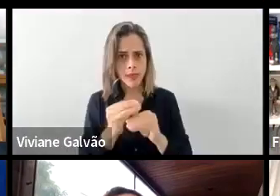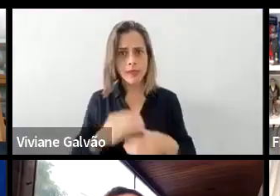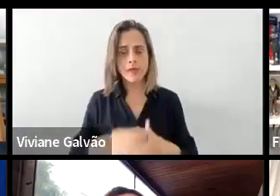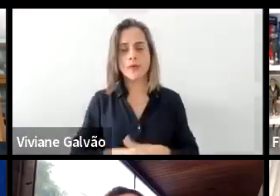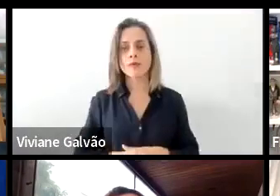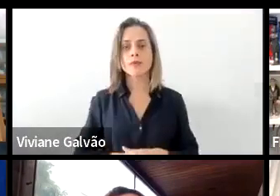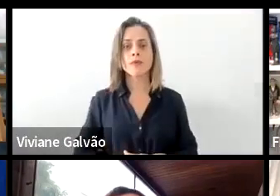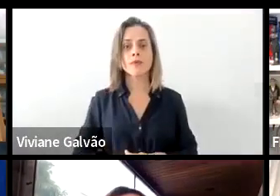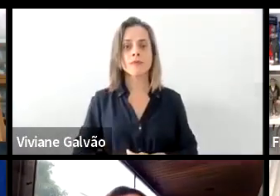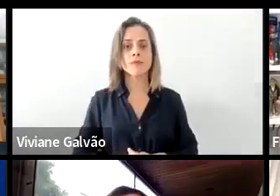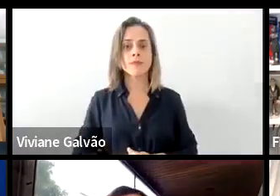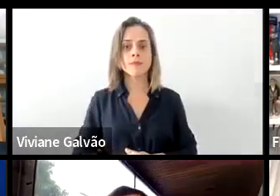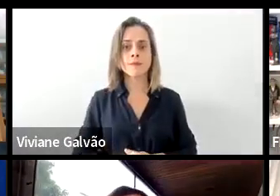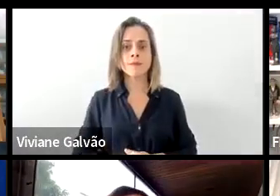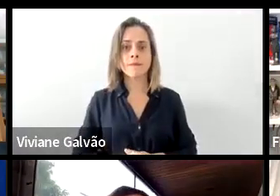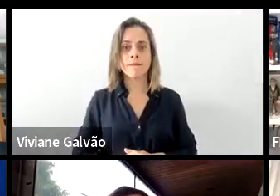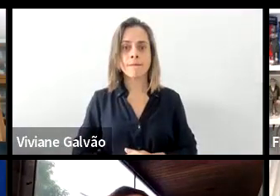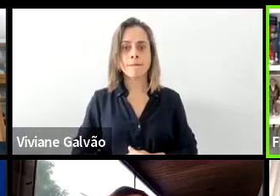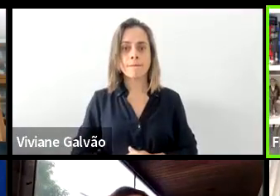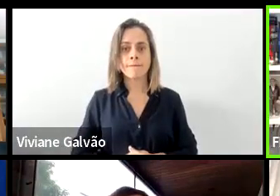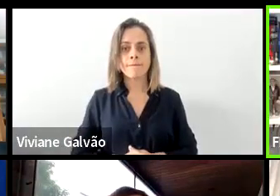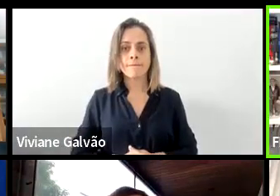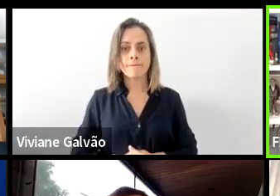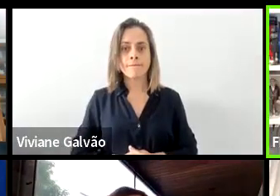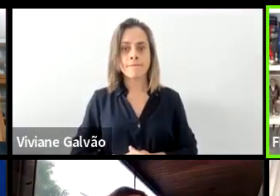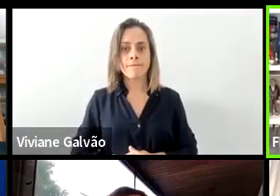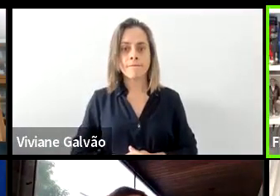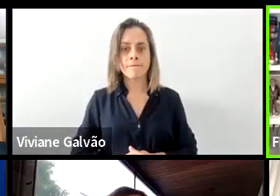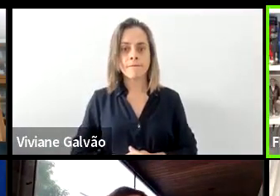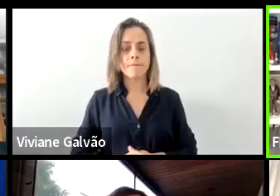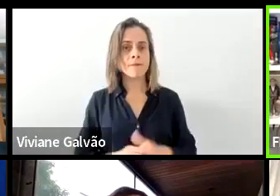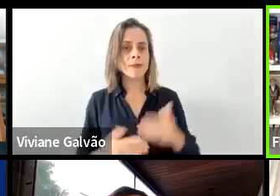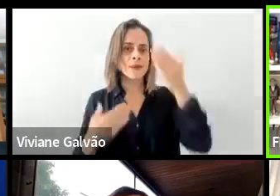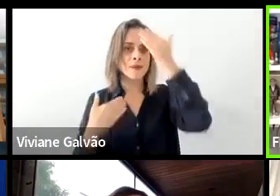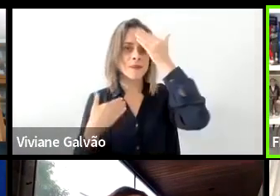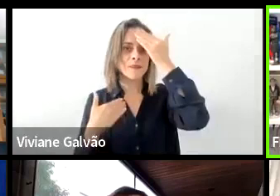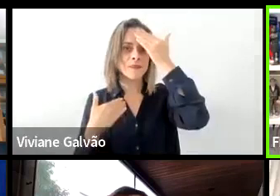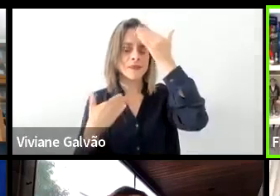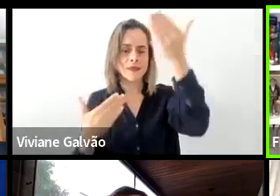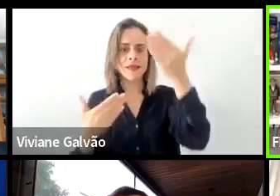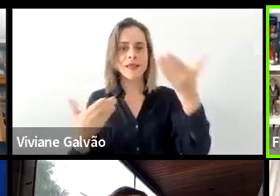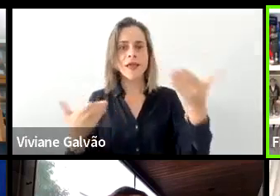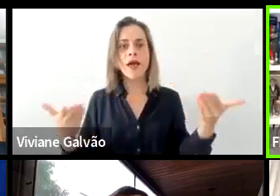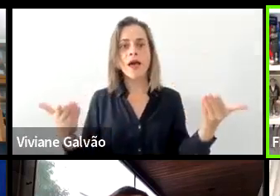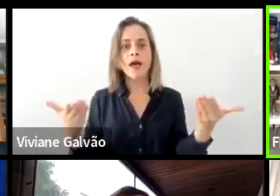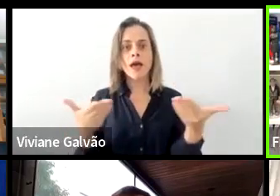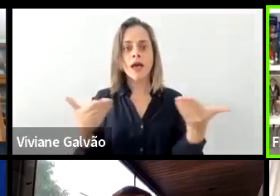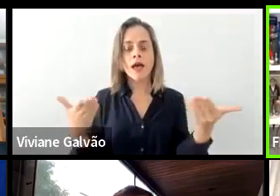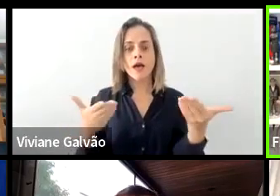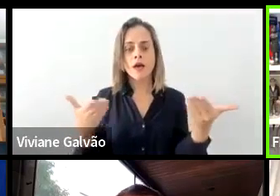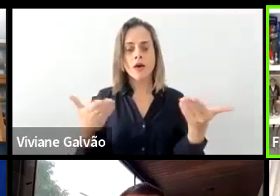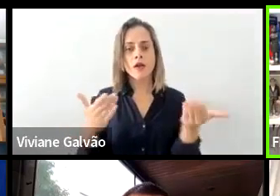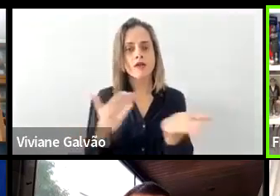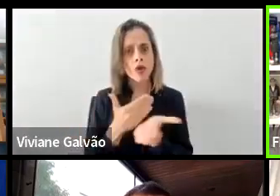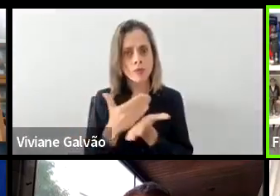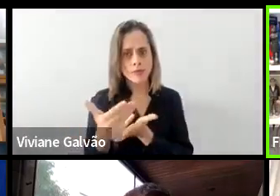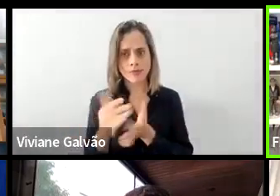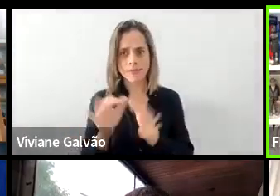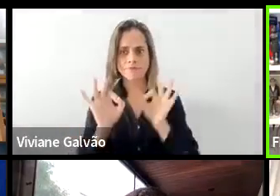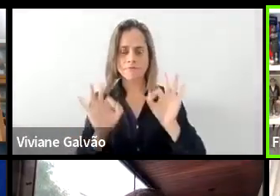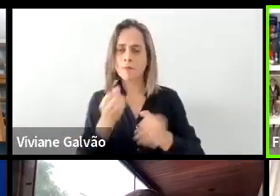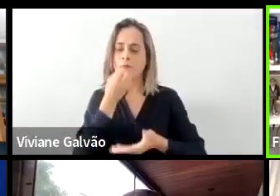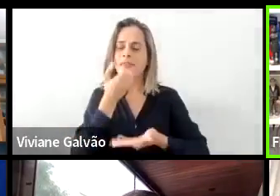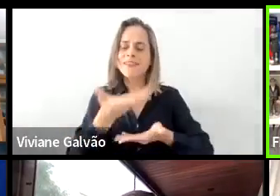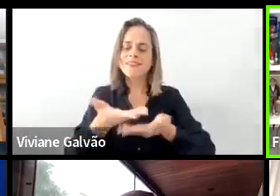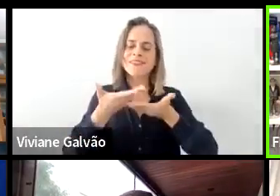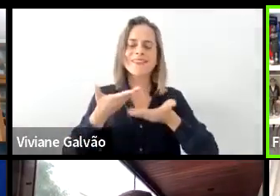Debate nesse caso. Bom, então é isso, gente. Muito obrigada e eu vou passar a palavra para Cissa para a gente começar os trabalhos. Bem-vindos